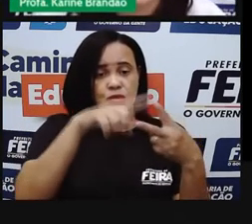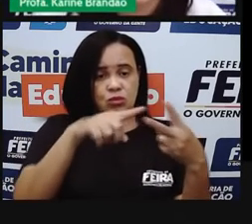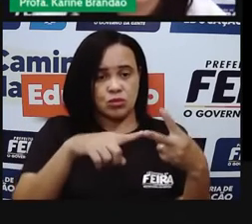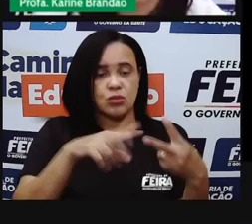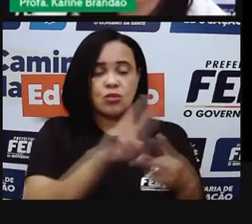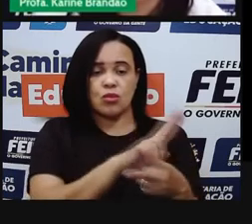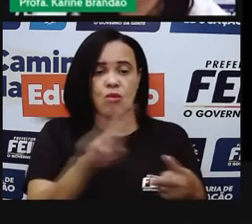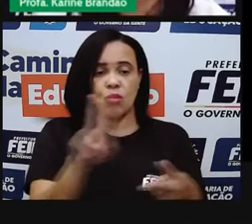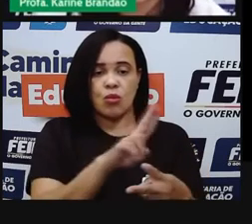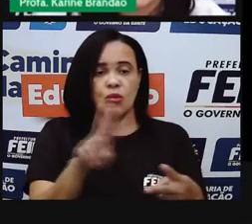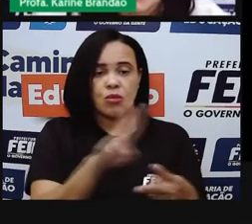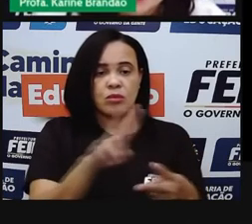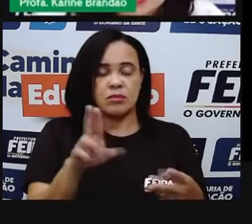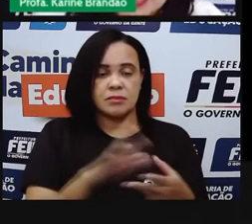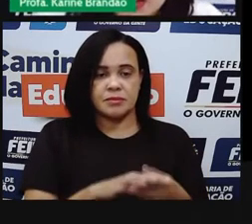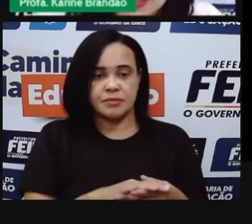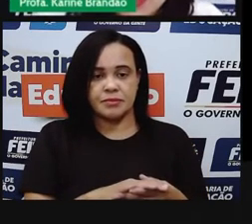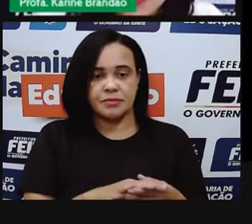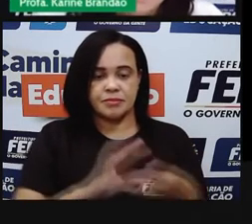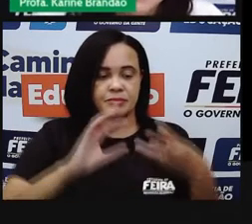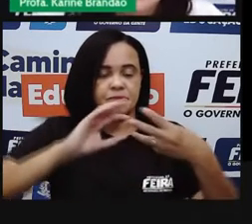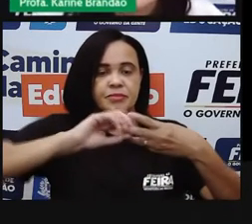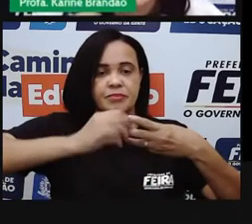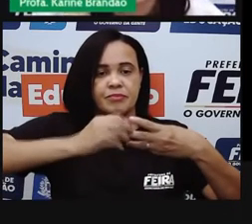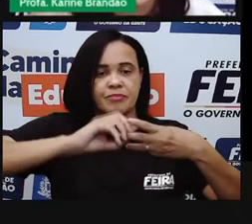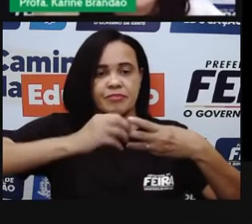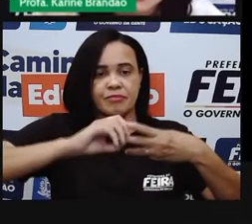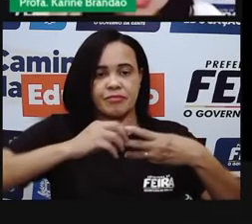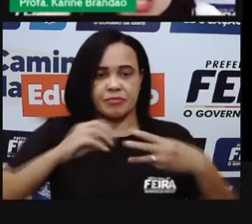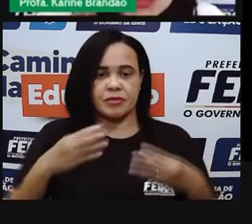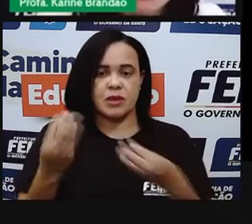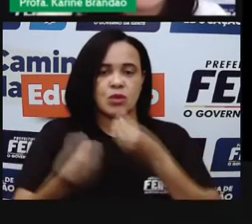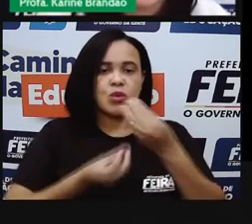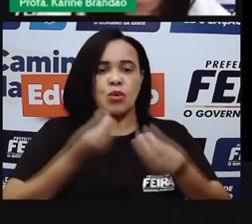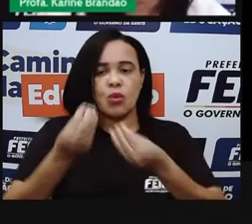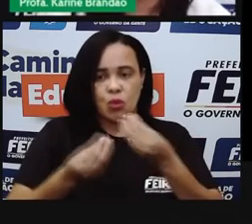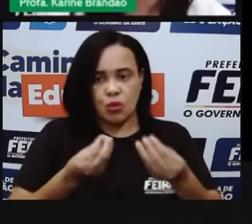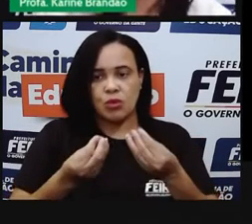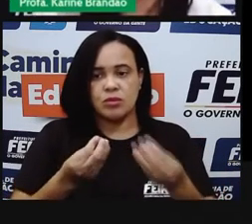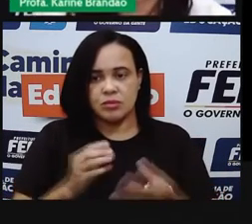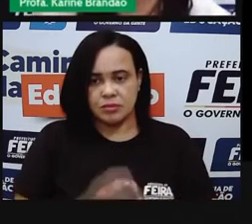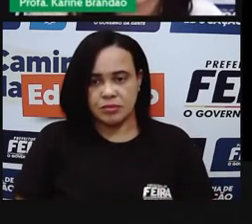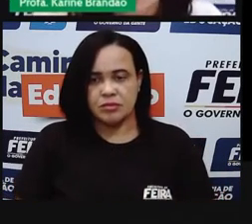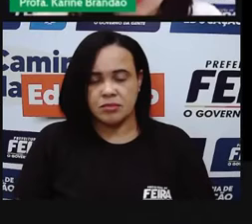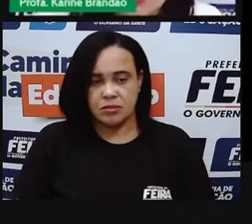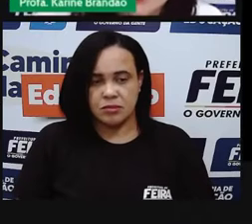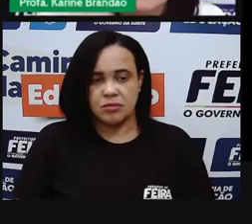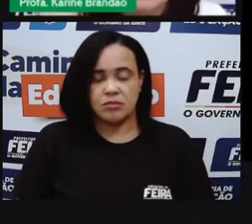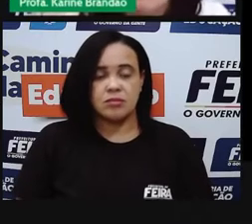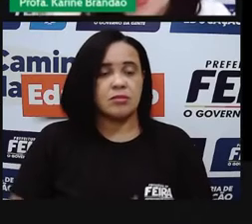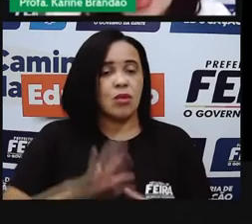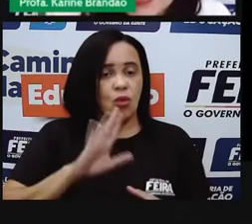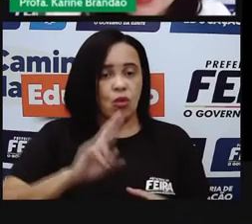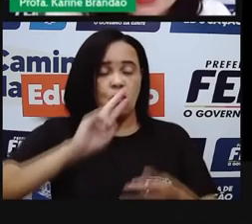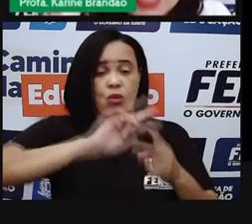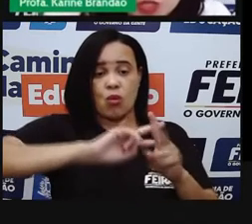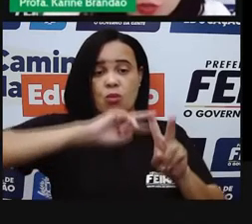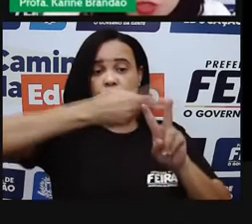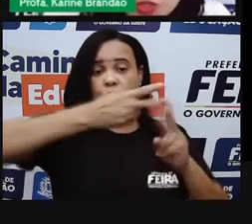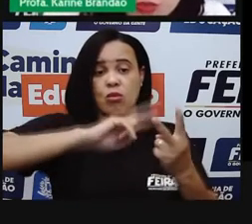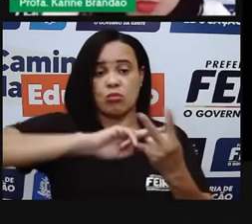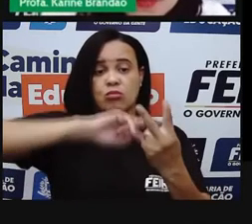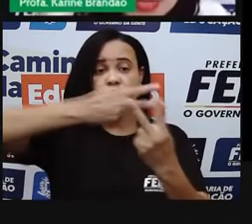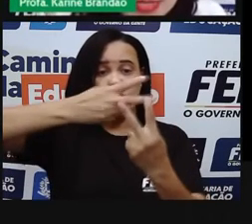Se a gente vê os pares, a gente diz, então, que aquela célula tem uma representação diploide. Tem o dobro, tem os pares